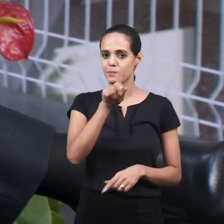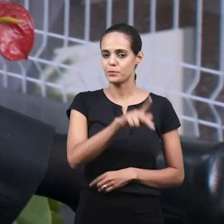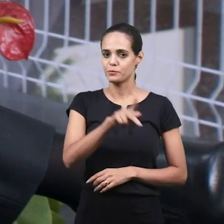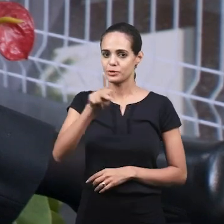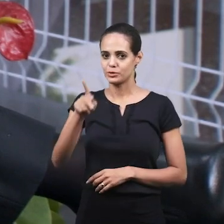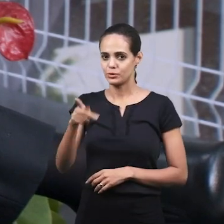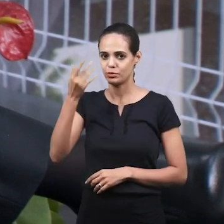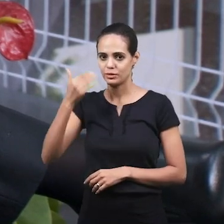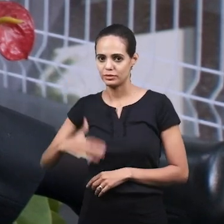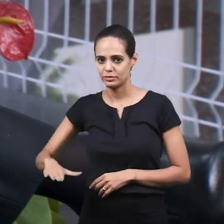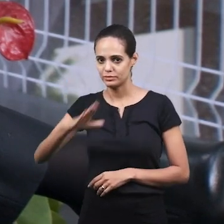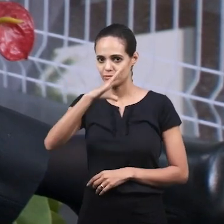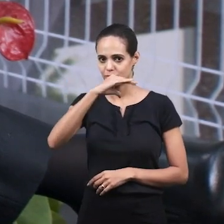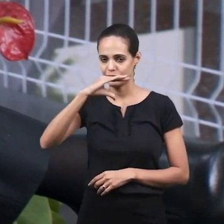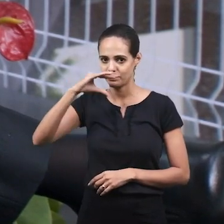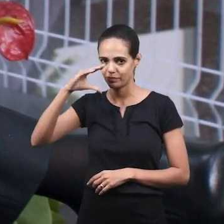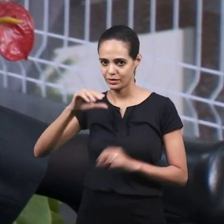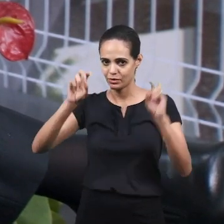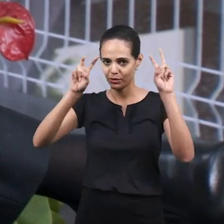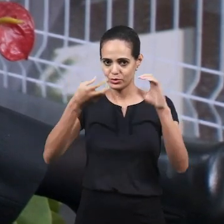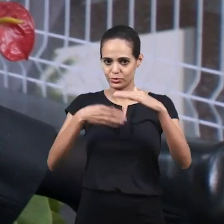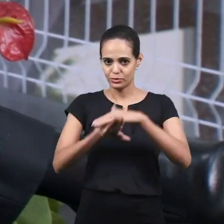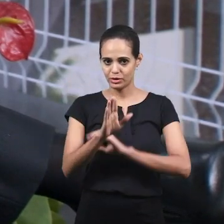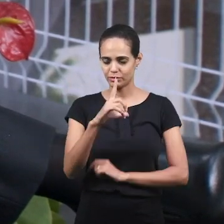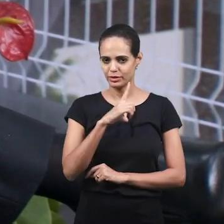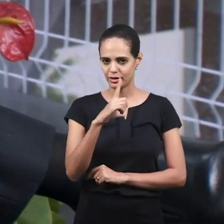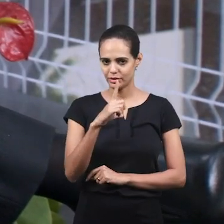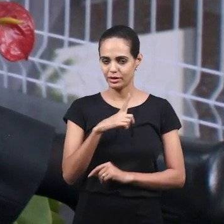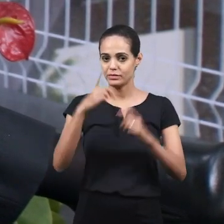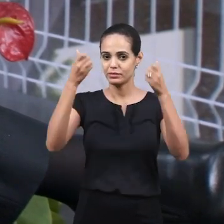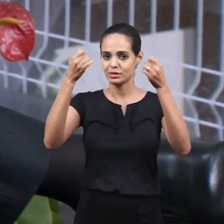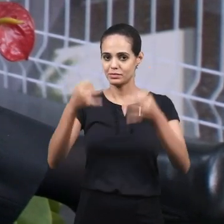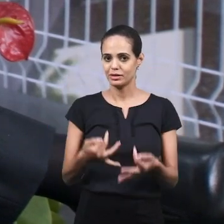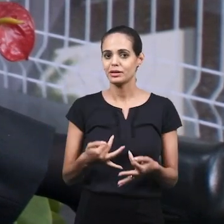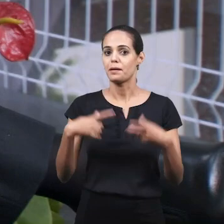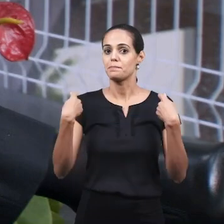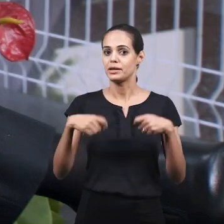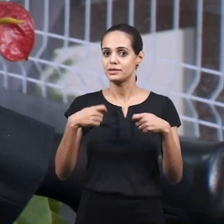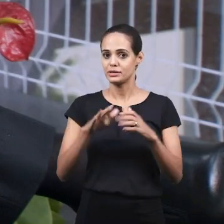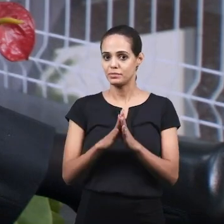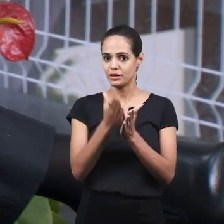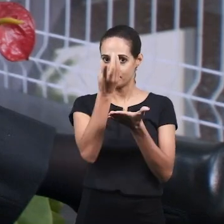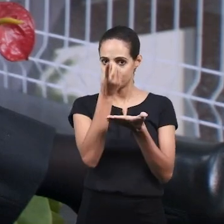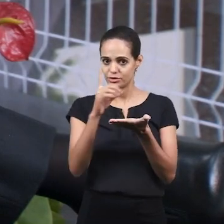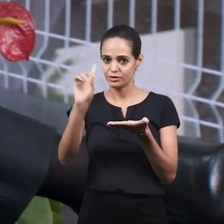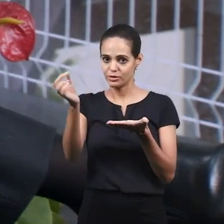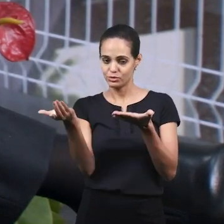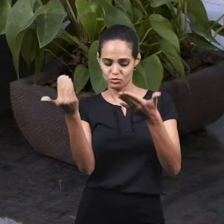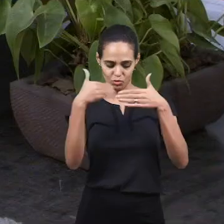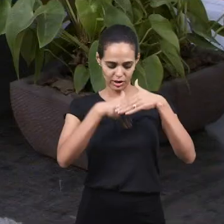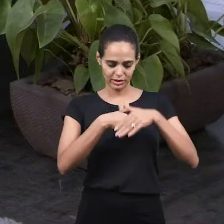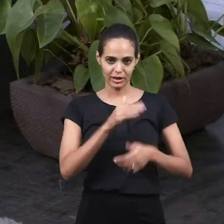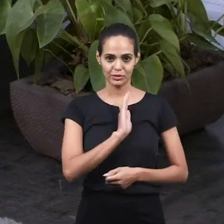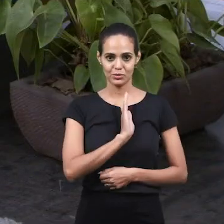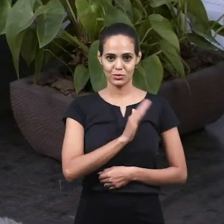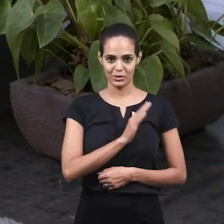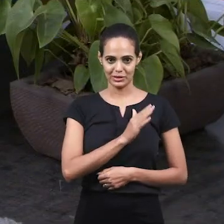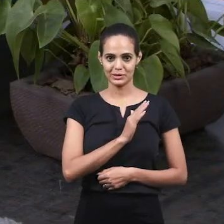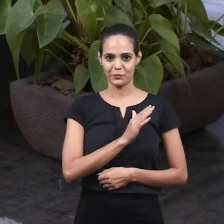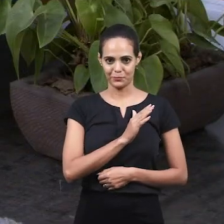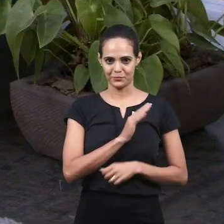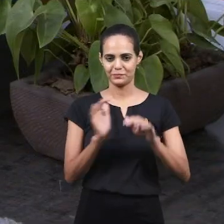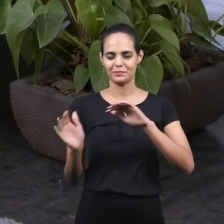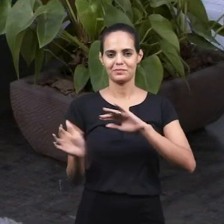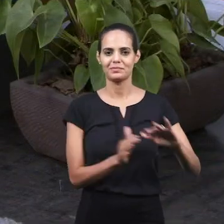la professeure Fatima Malavasi va nous parler comment il est nécessaire de garder la parole de Dieu. Nous allons